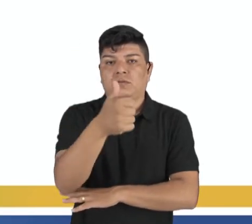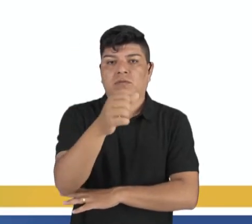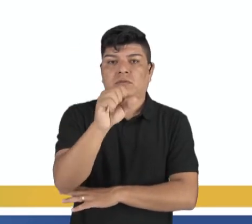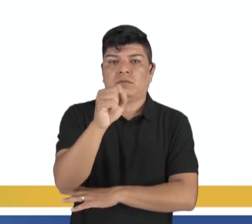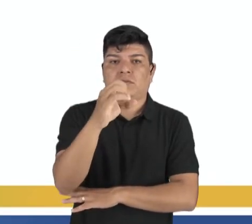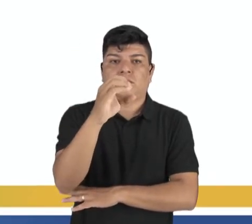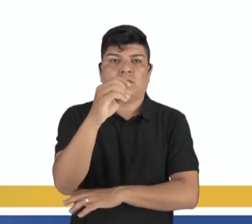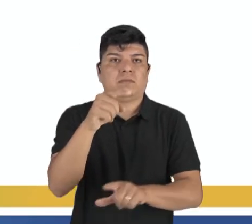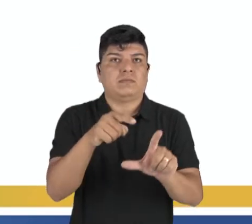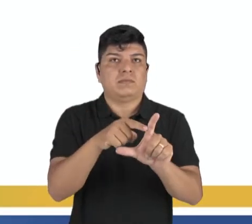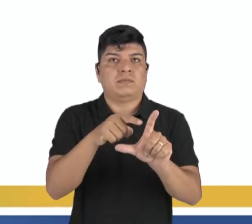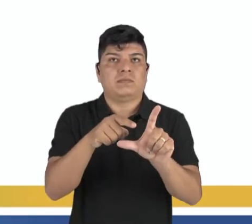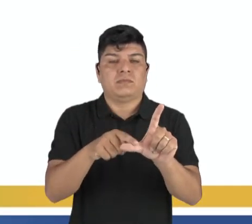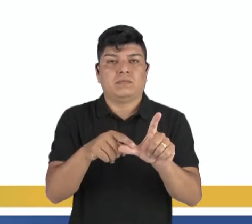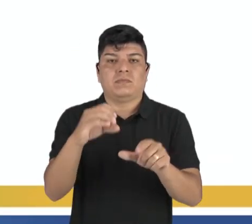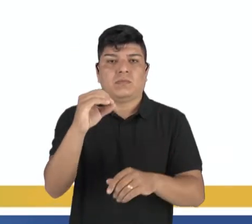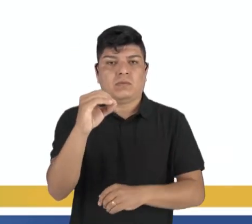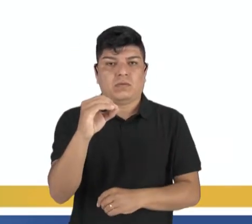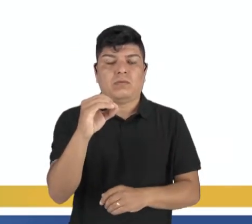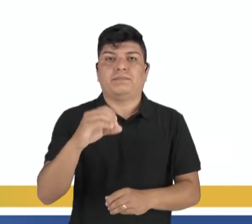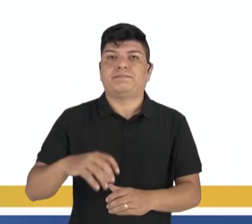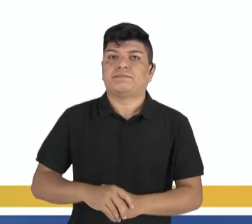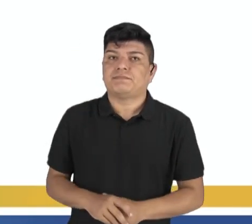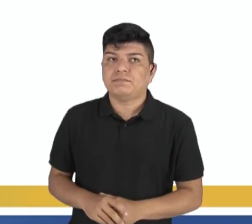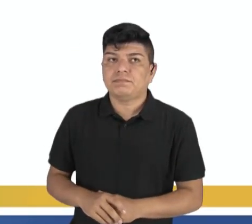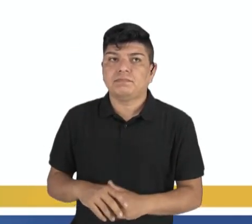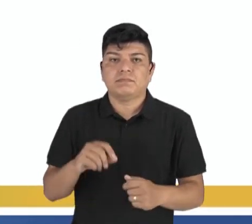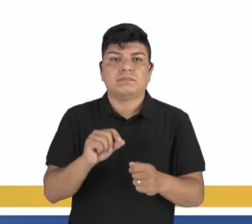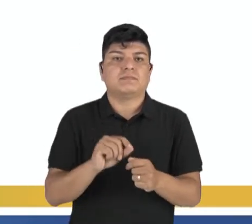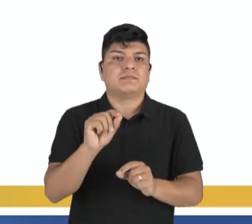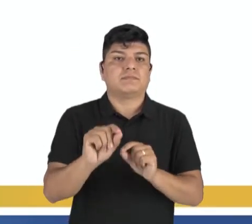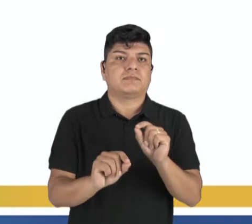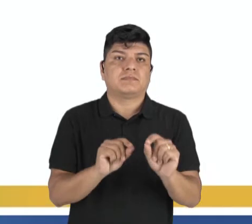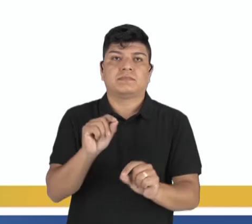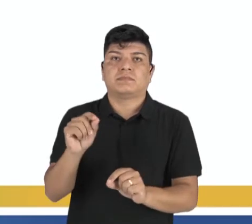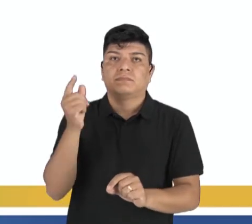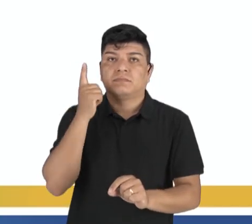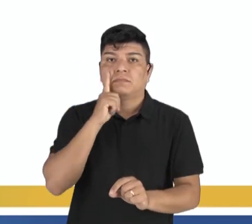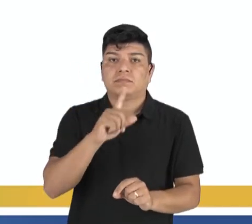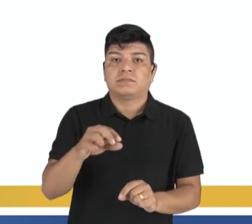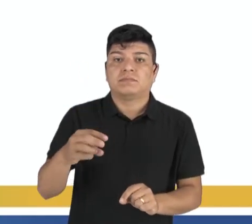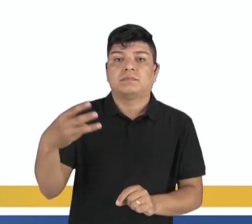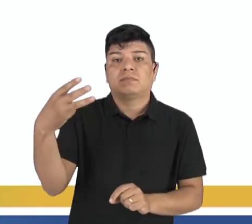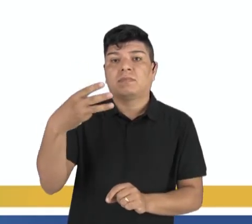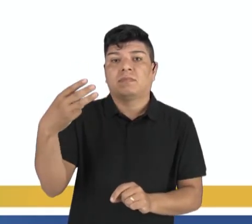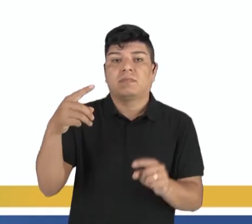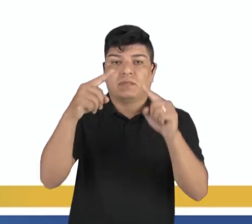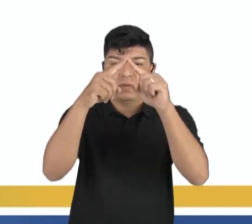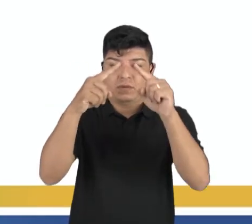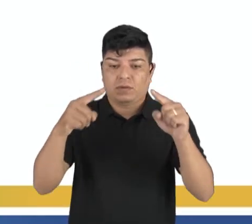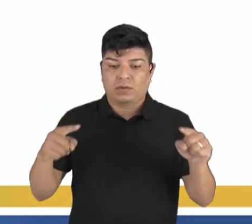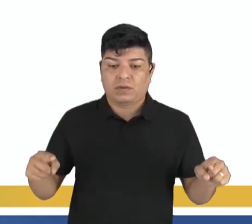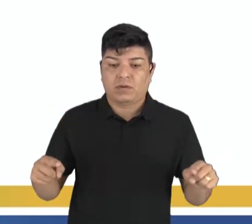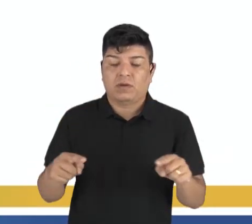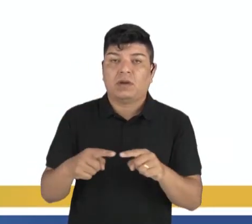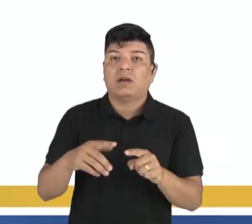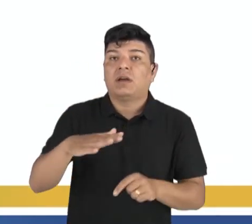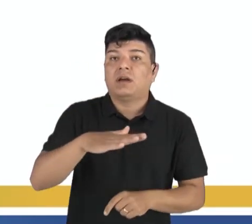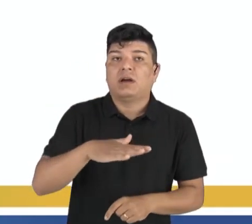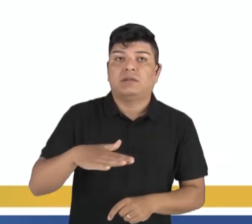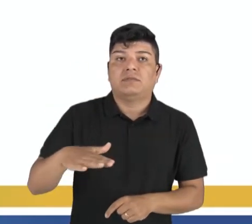180 graus ao redor do ponto Ó gente então quê que eu fiz ali para obter esse meu terceiro triângulo que está na parte de